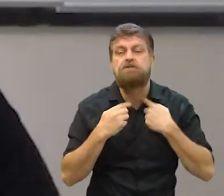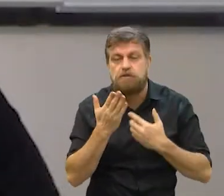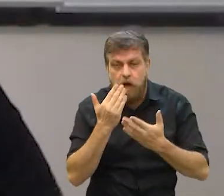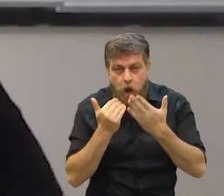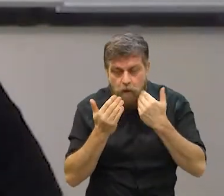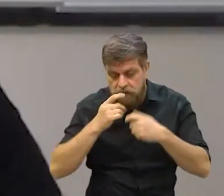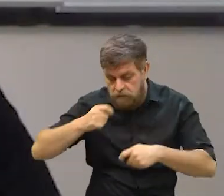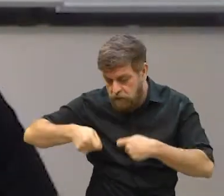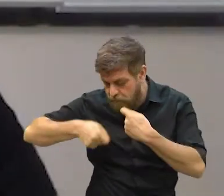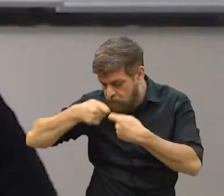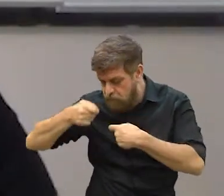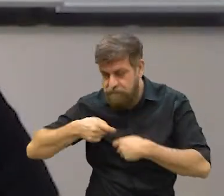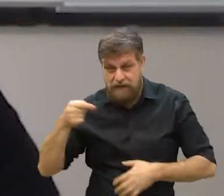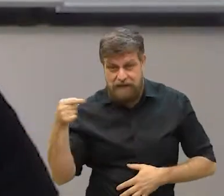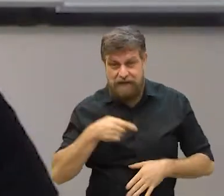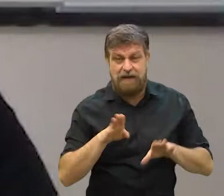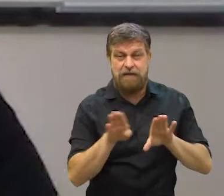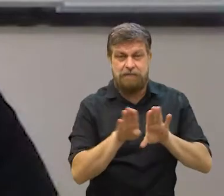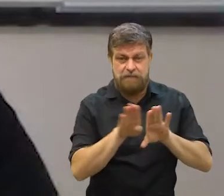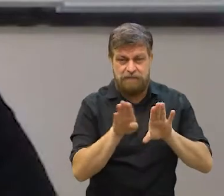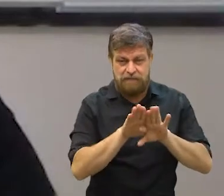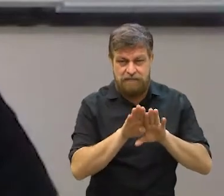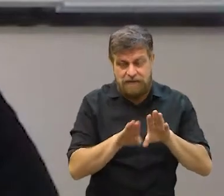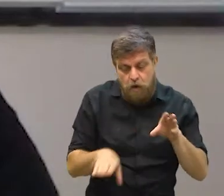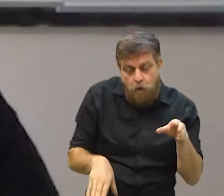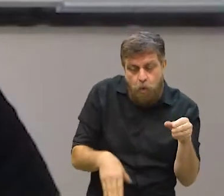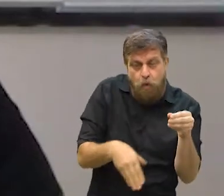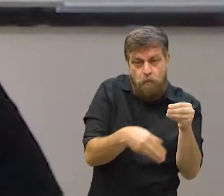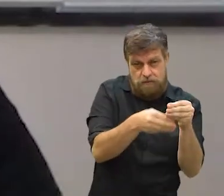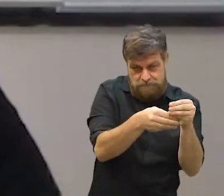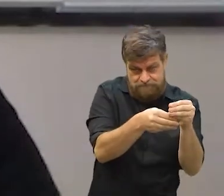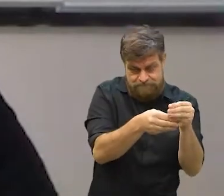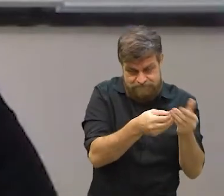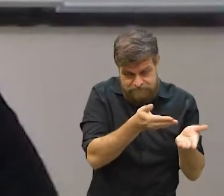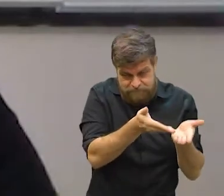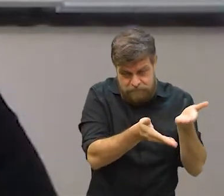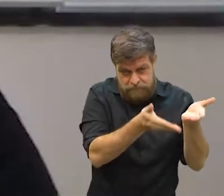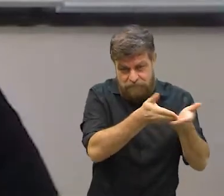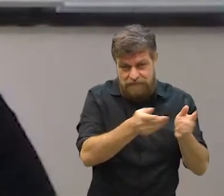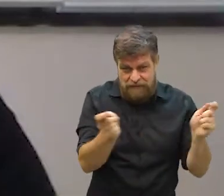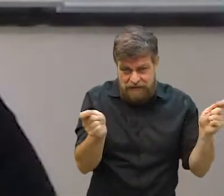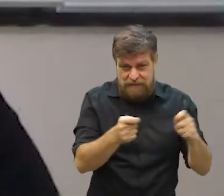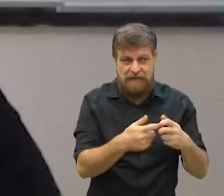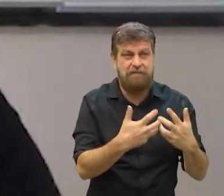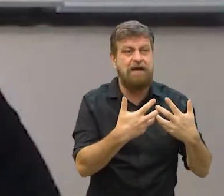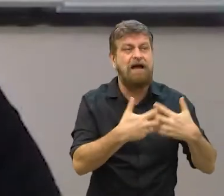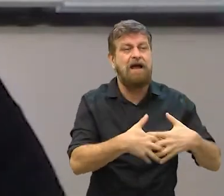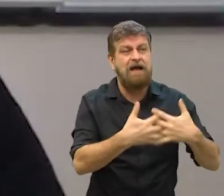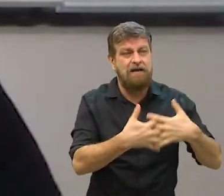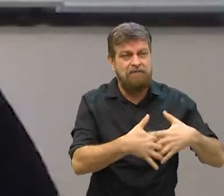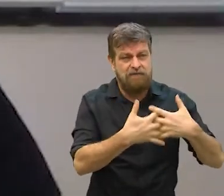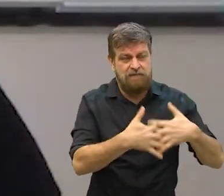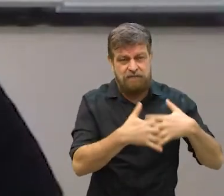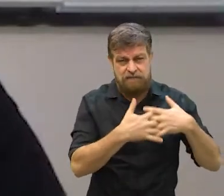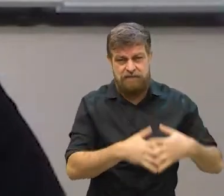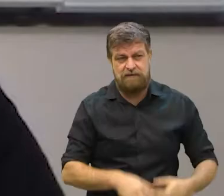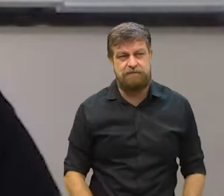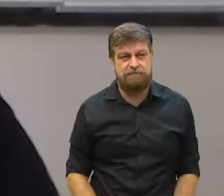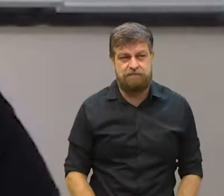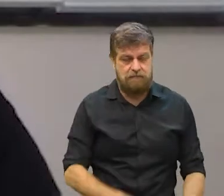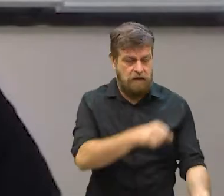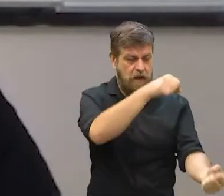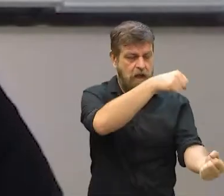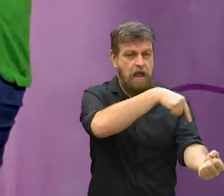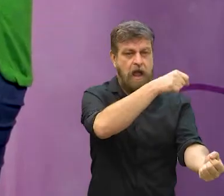e serve como um tratamento coadjuvante, que pode aumentar a eficácia da quimioterapia,